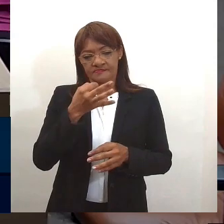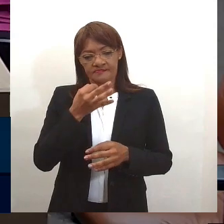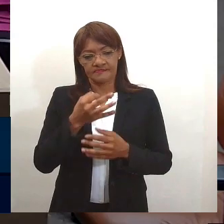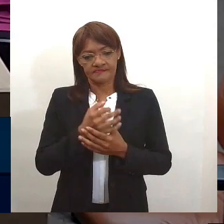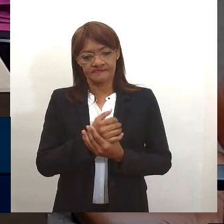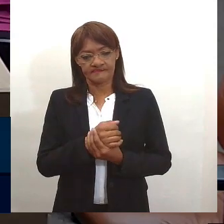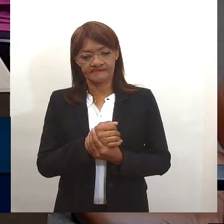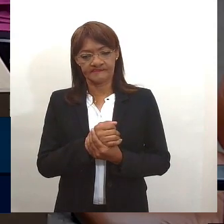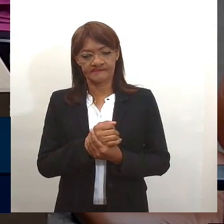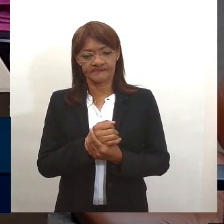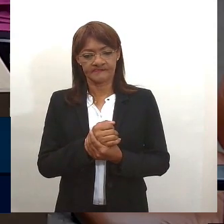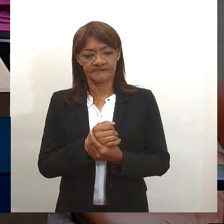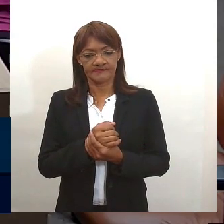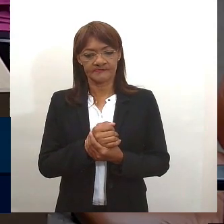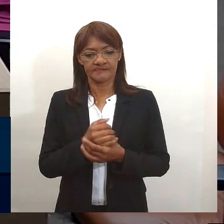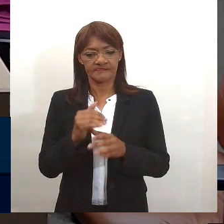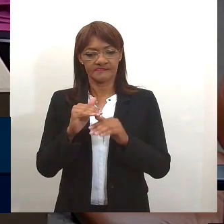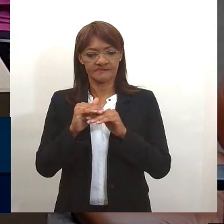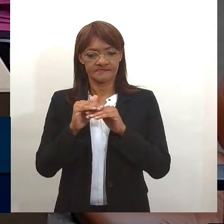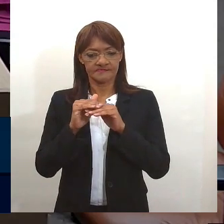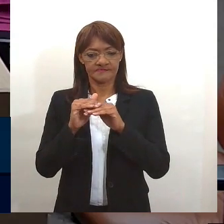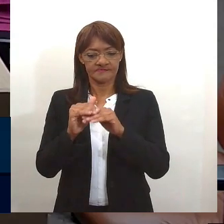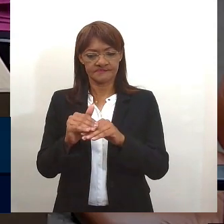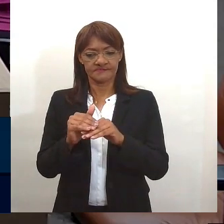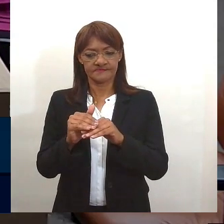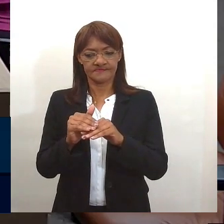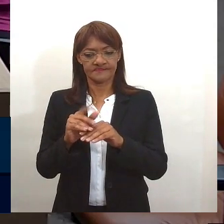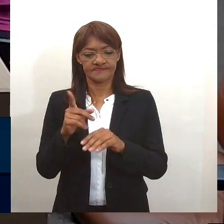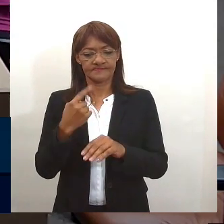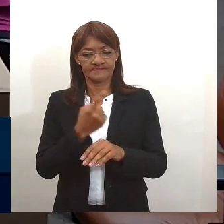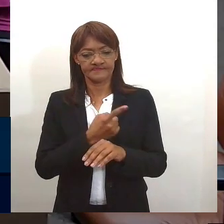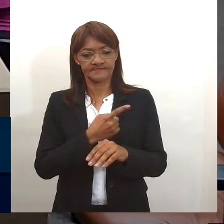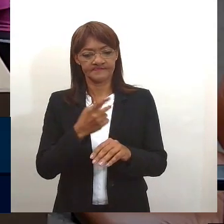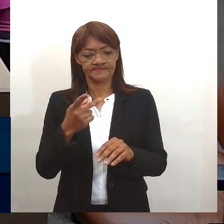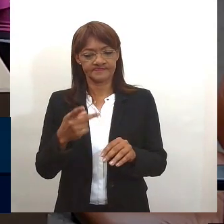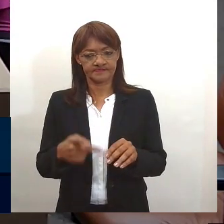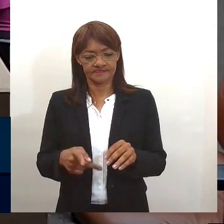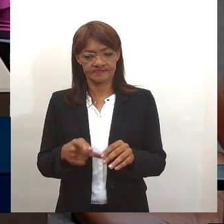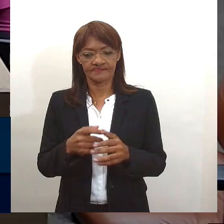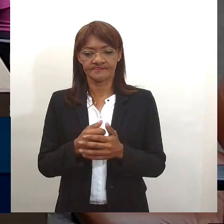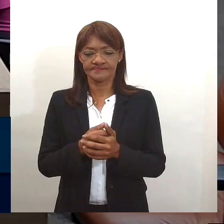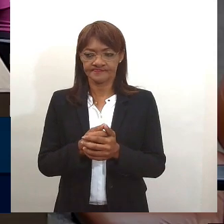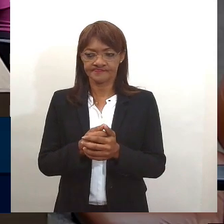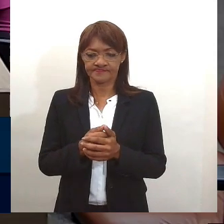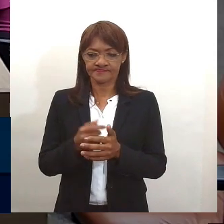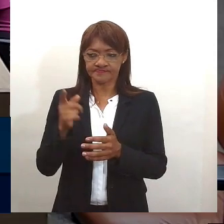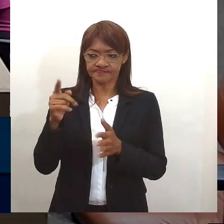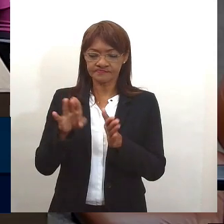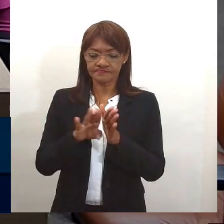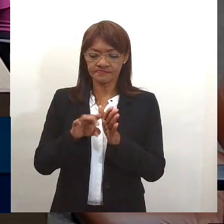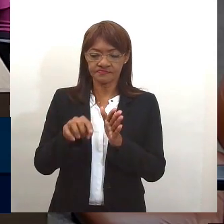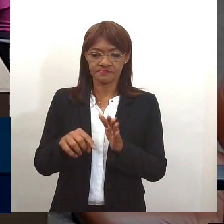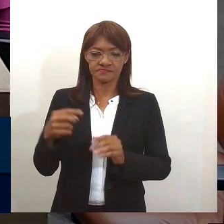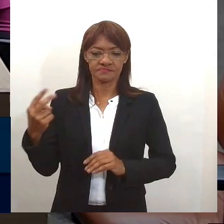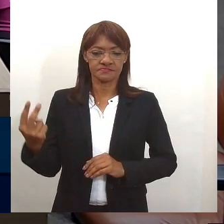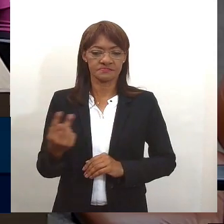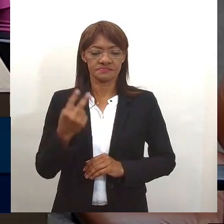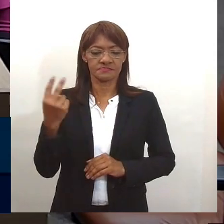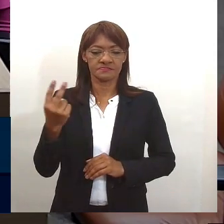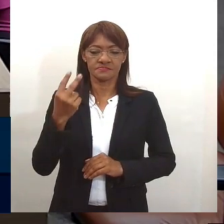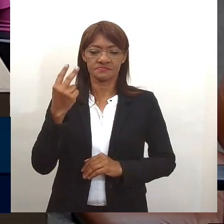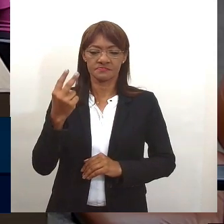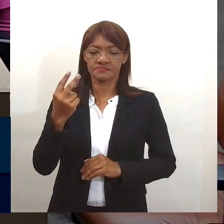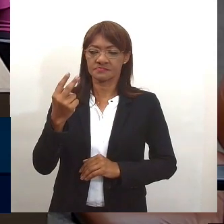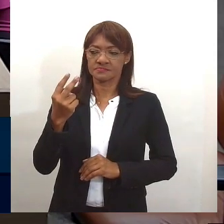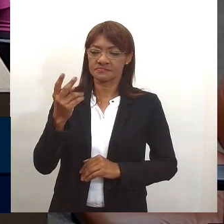nós aqui nessa casa, desde a sua chegada, nós valorizamos muito, né, o seu trabalho. A senhora